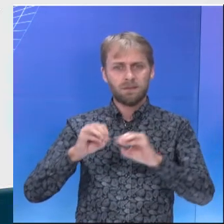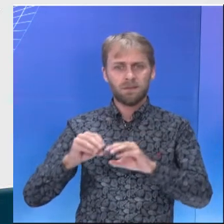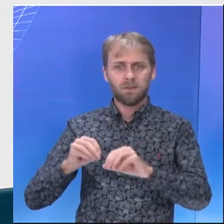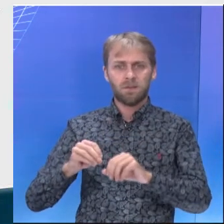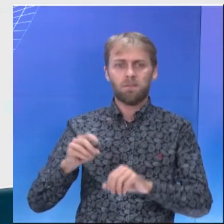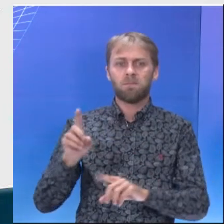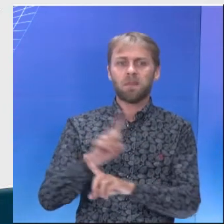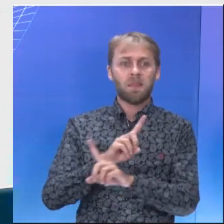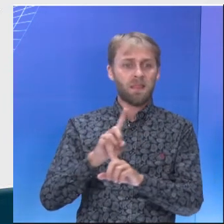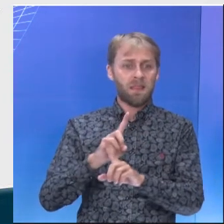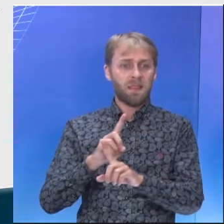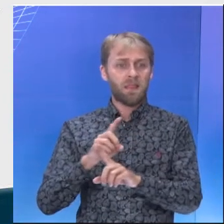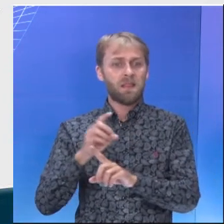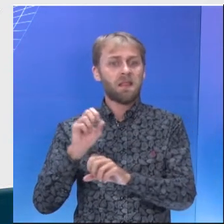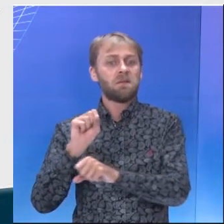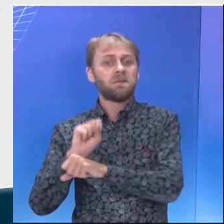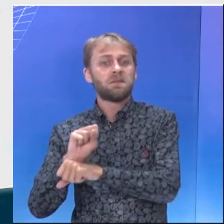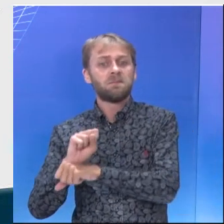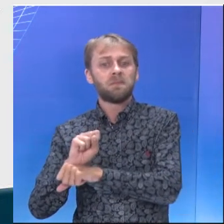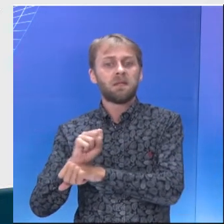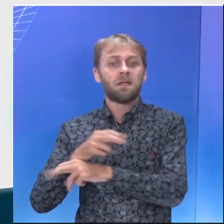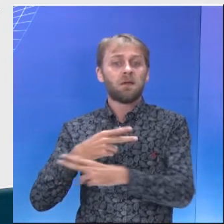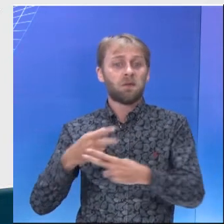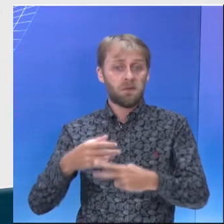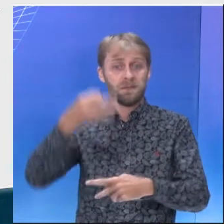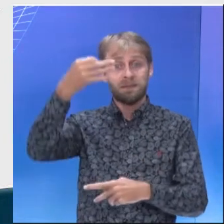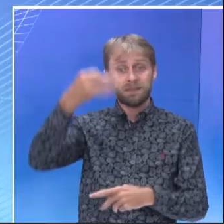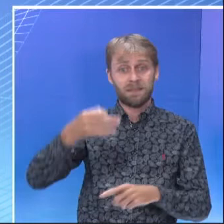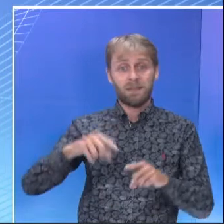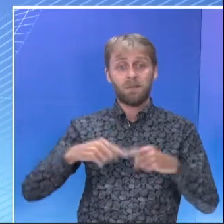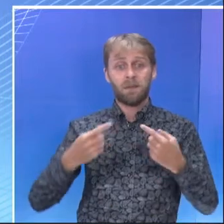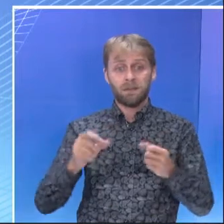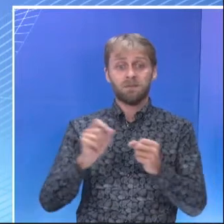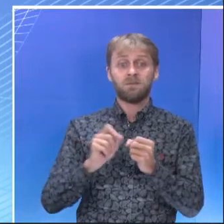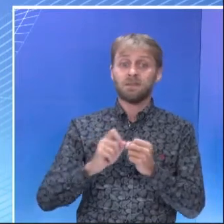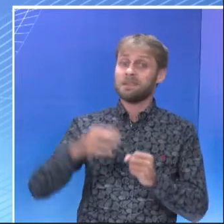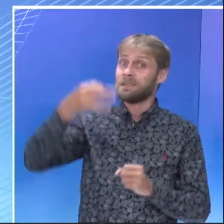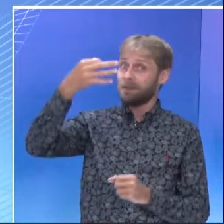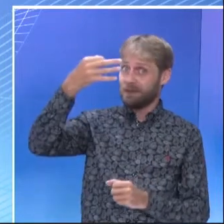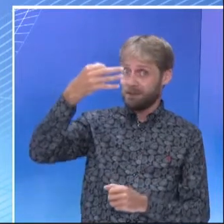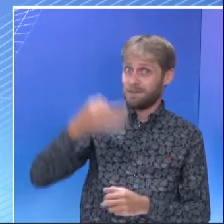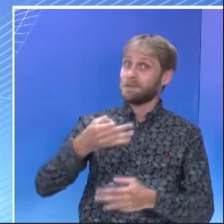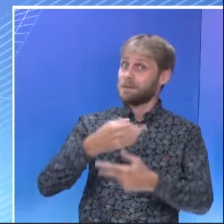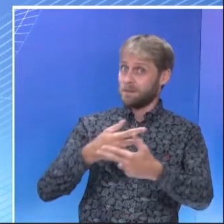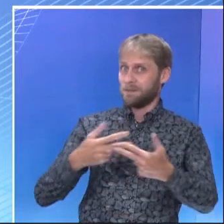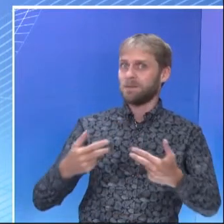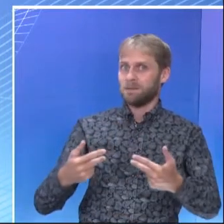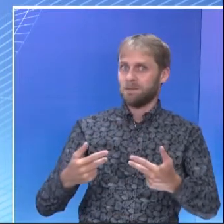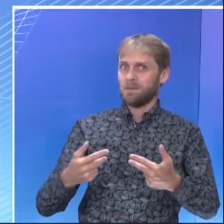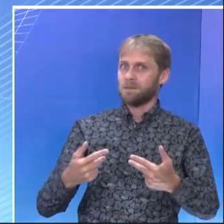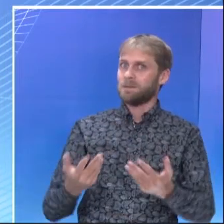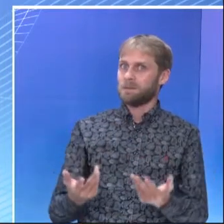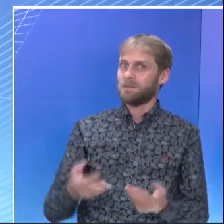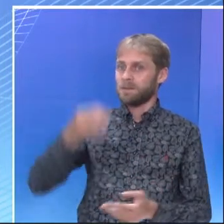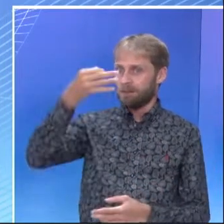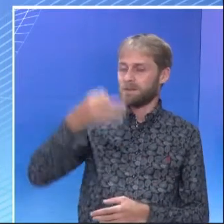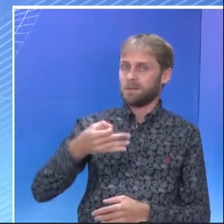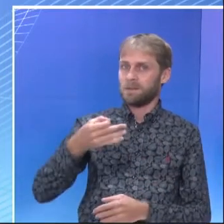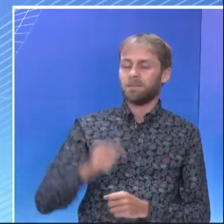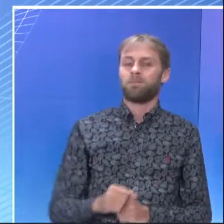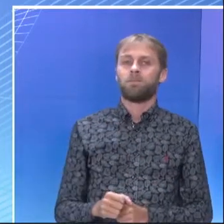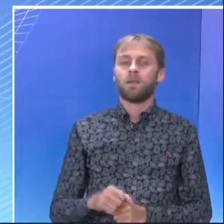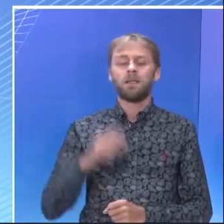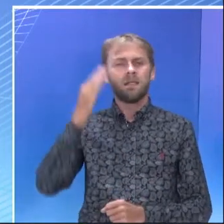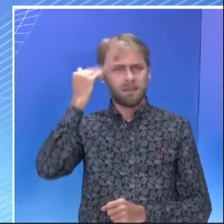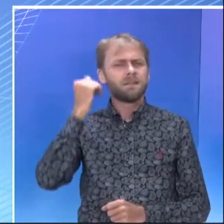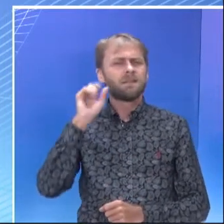these things better. We want to do better things. Só com isso, só você sabendo que não está sendo de forma